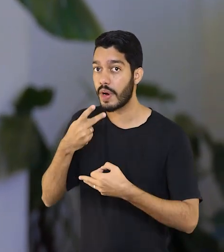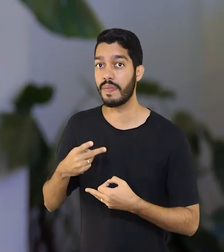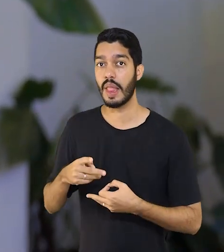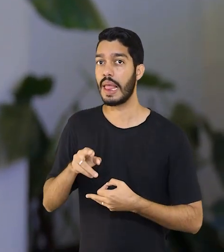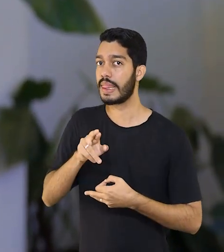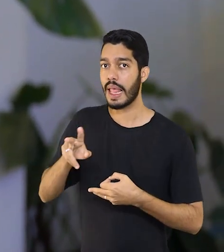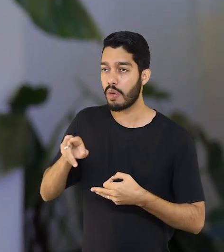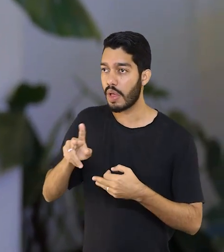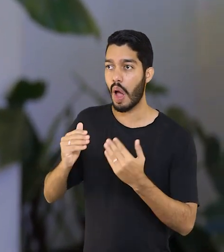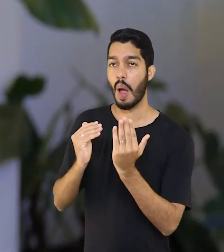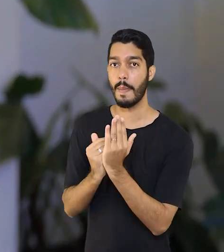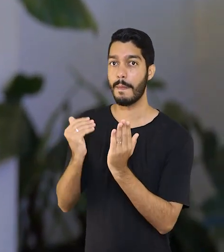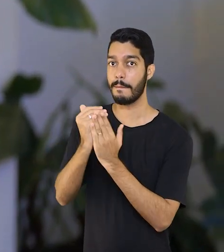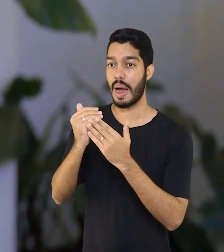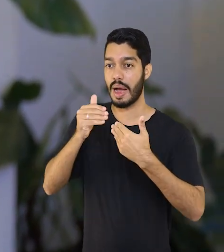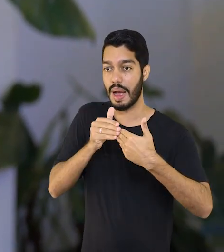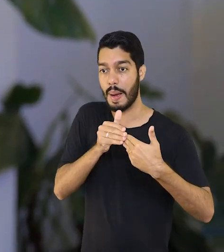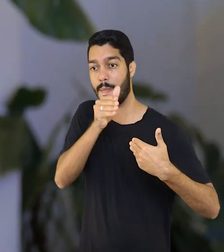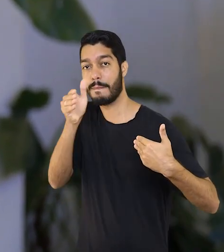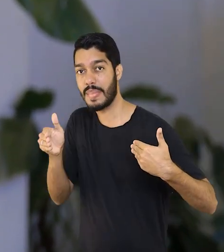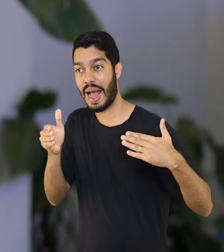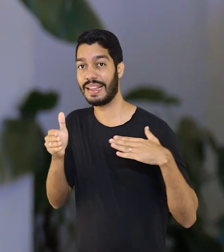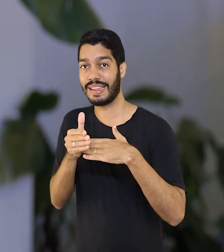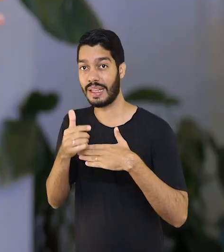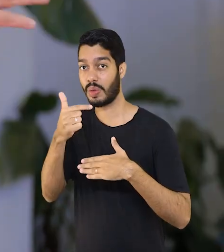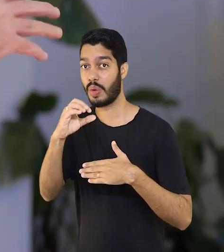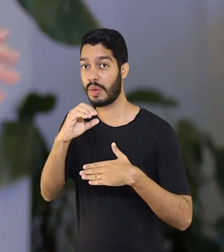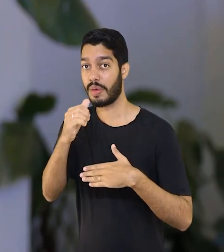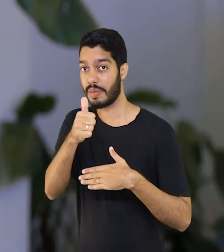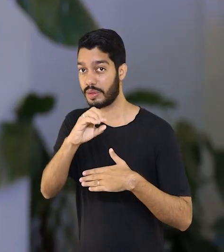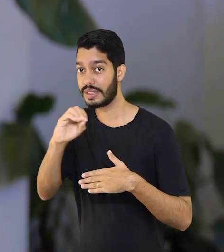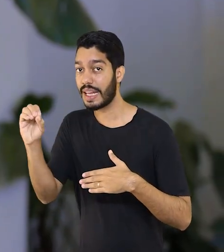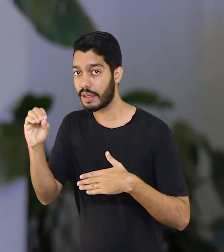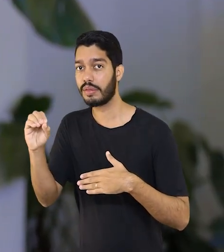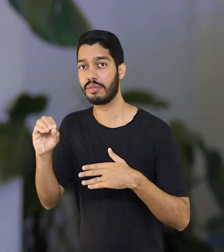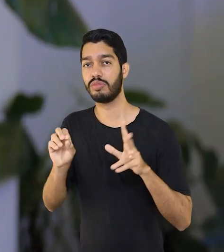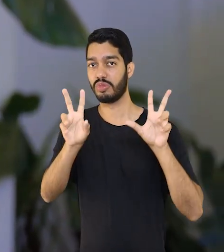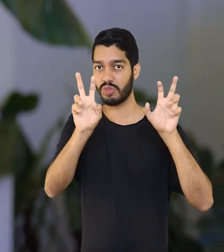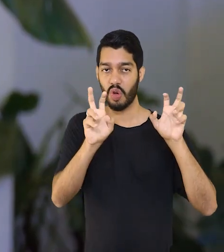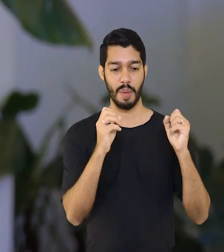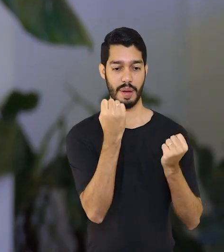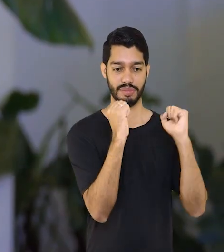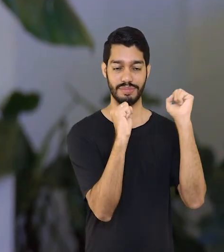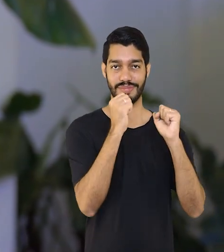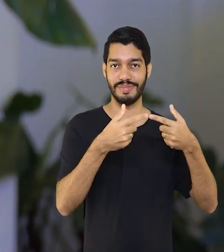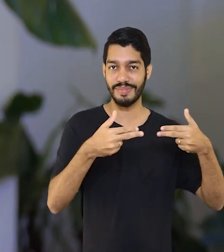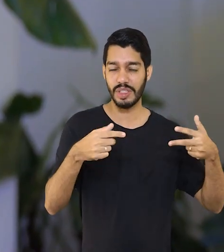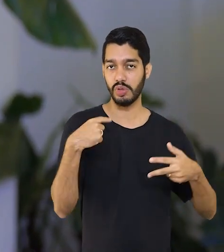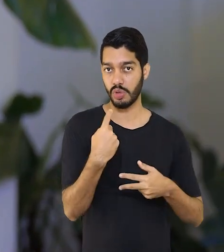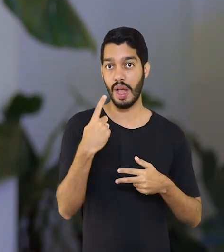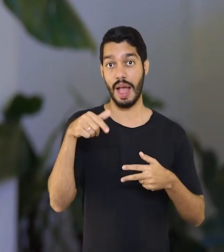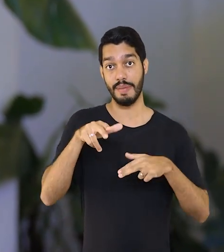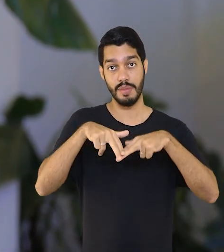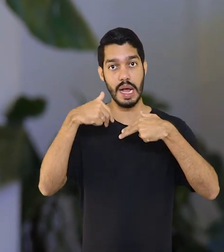não ultrapassar 2 graus Celsius até 2100 em relação aos tempos pré-industriais, não era o que